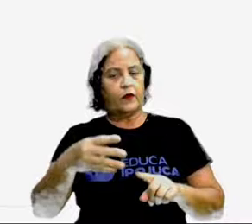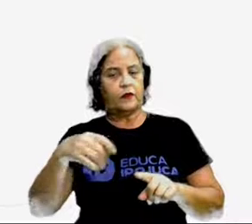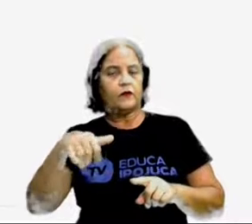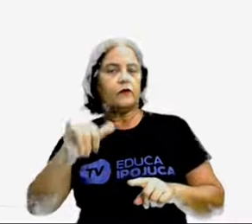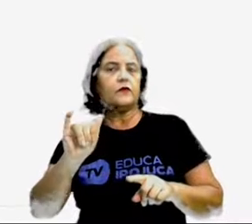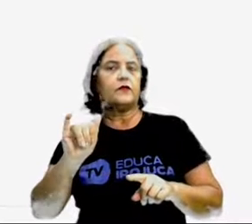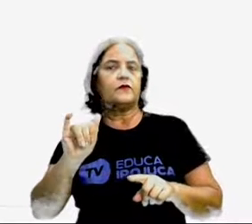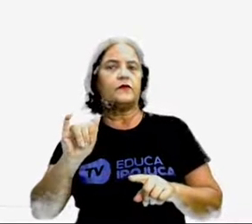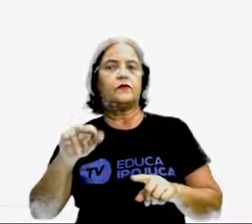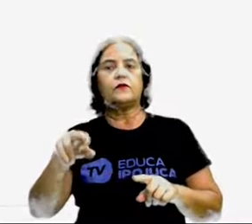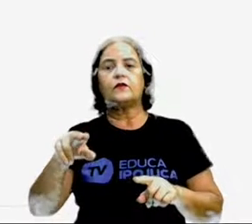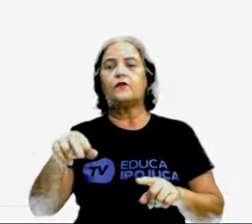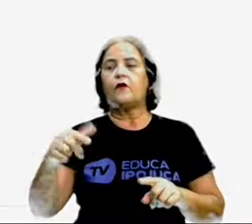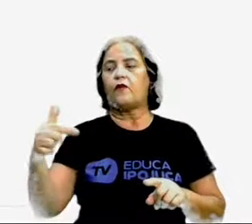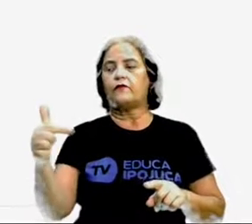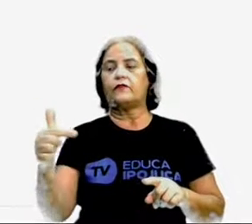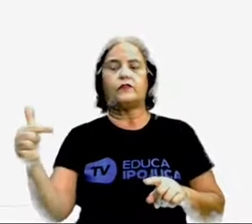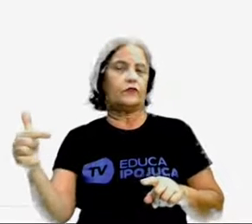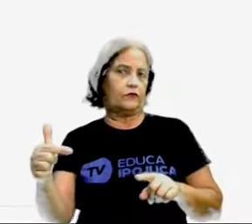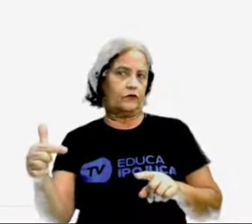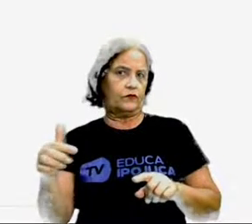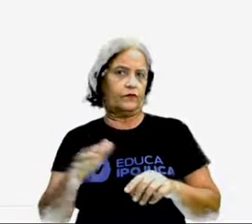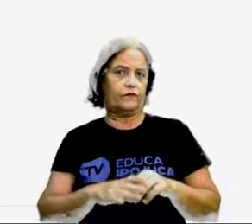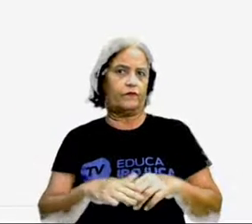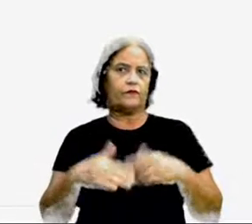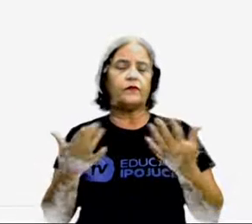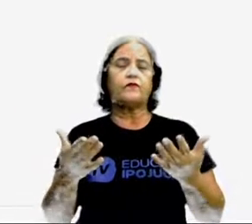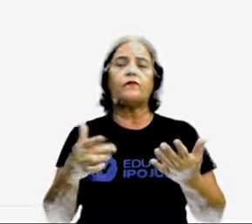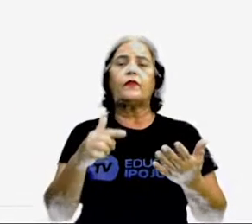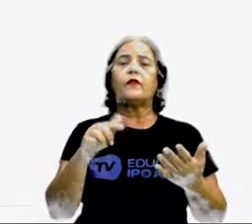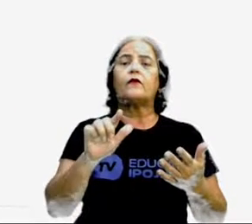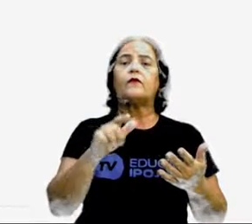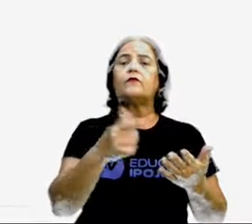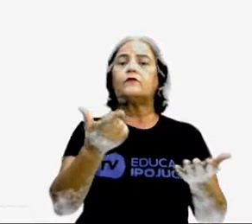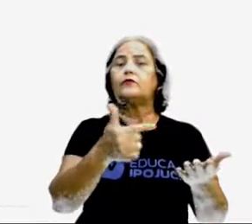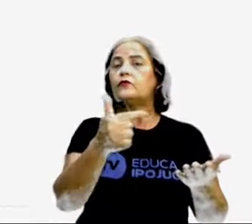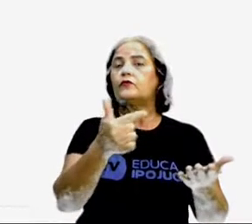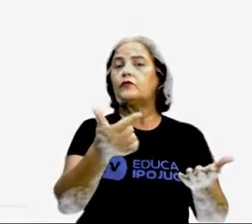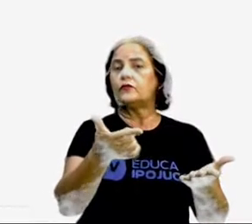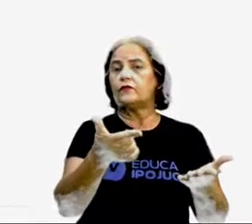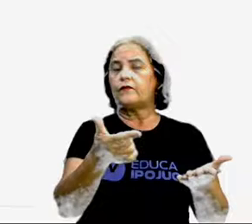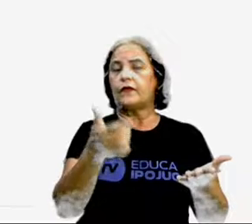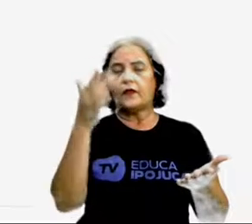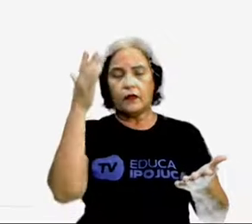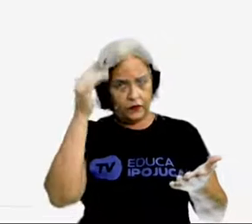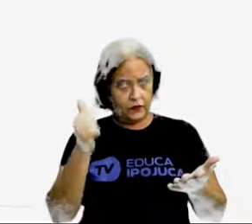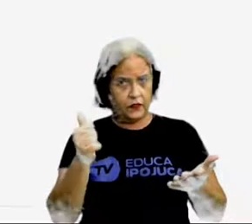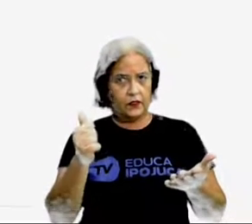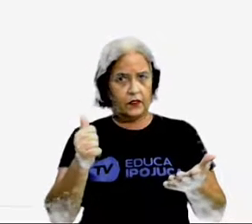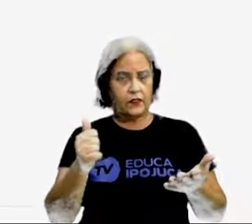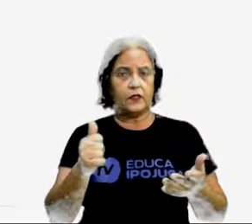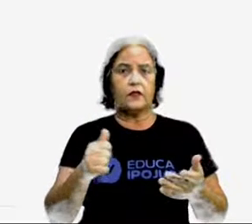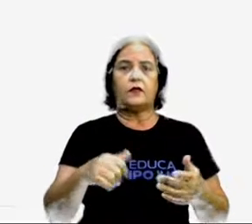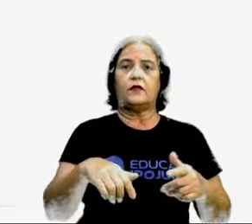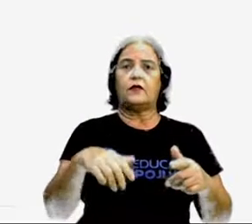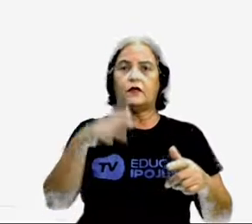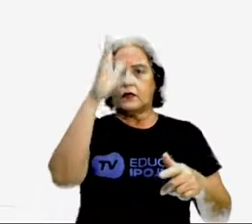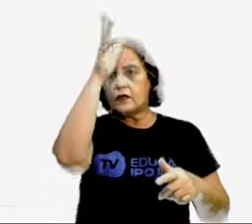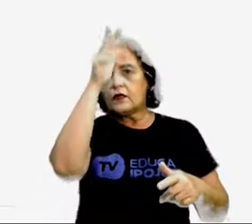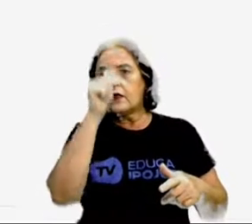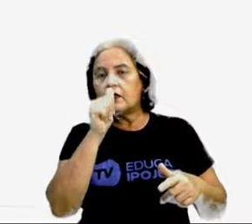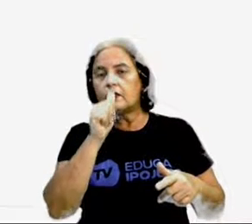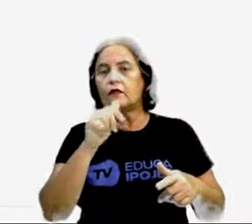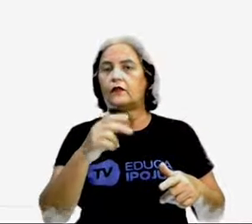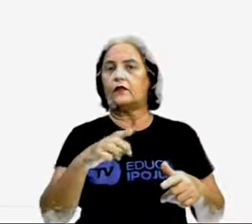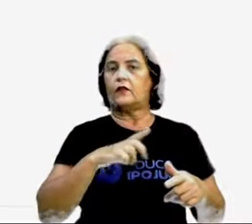esse 2x? Ora, eu sei que galinha tem 2 patas e coelho tem 4. Por